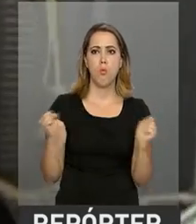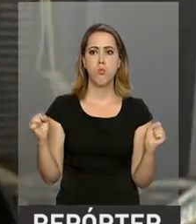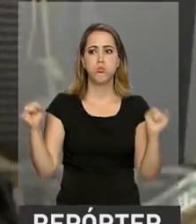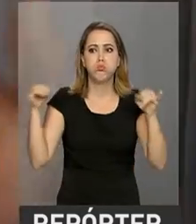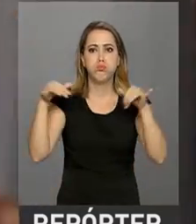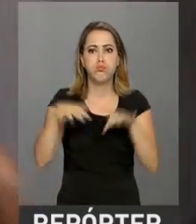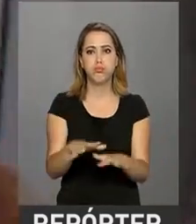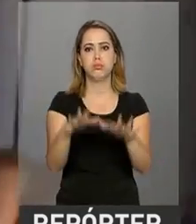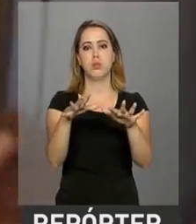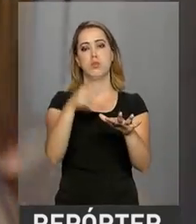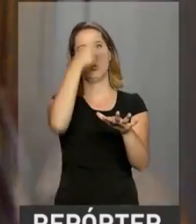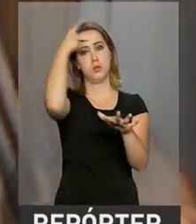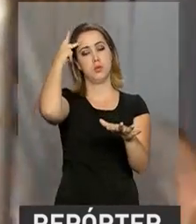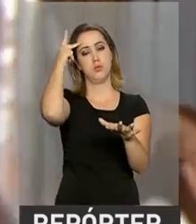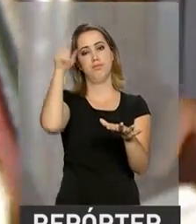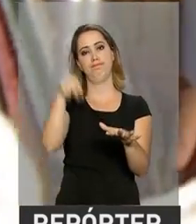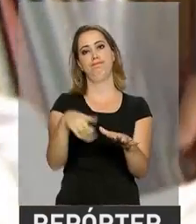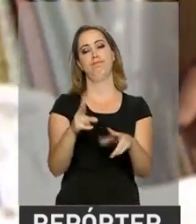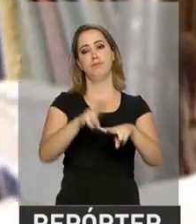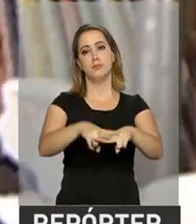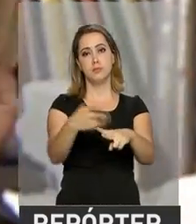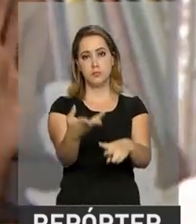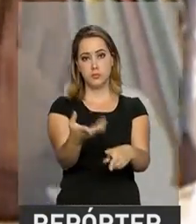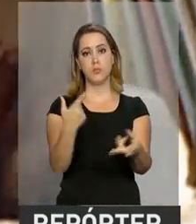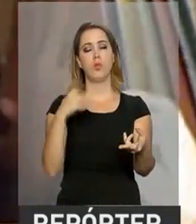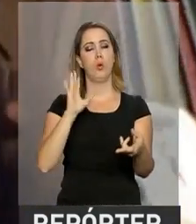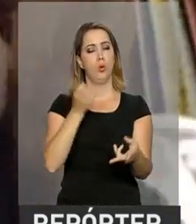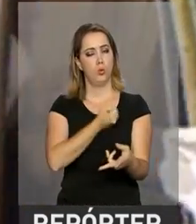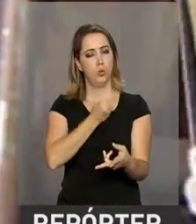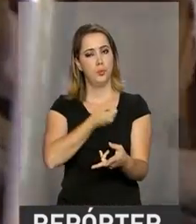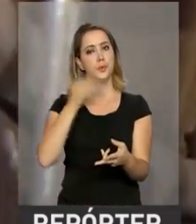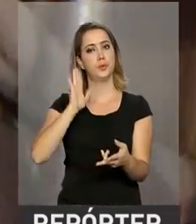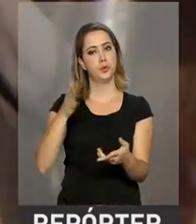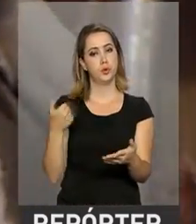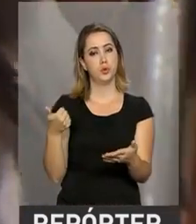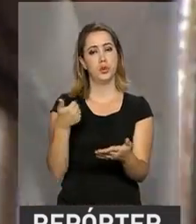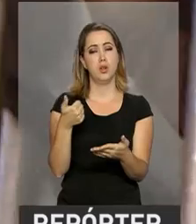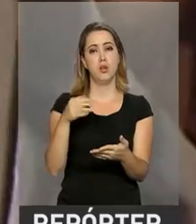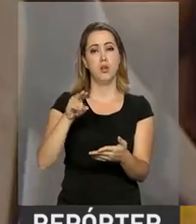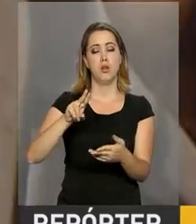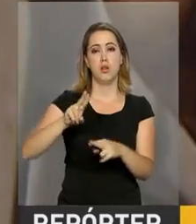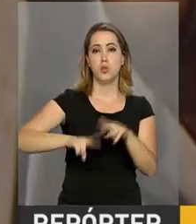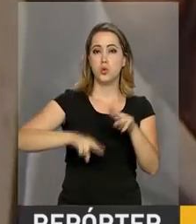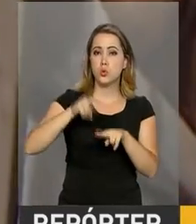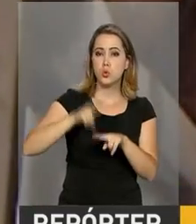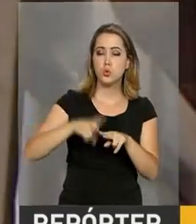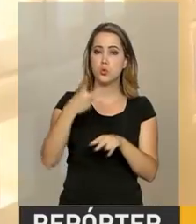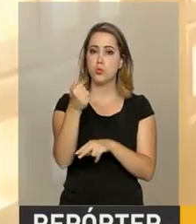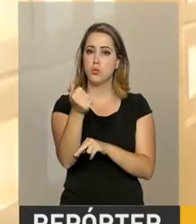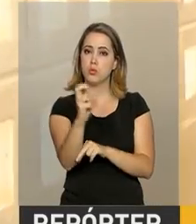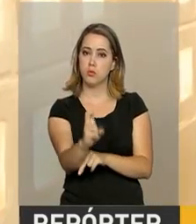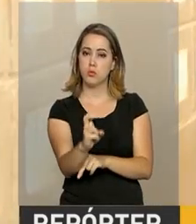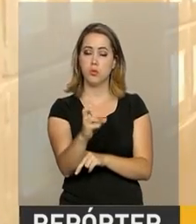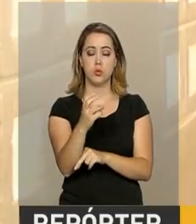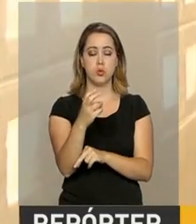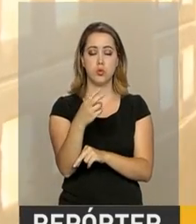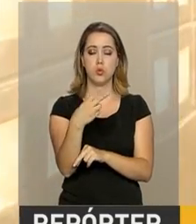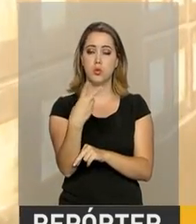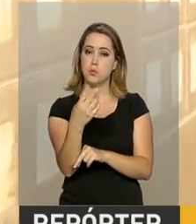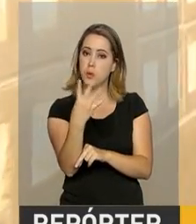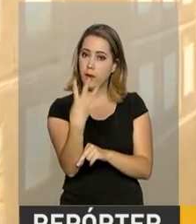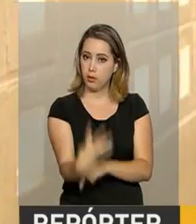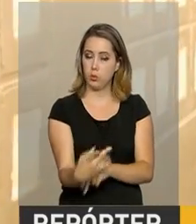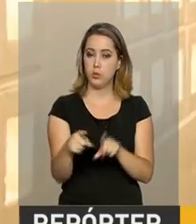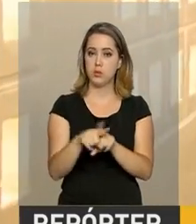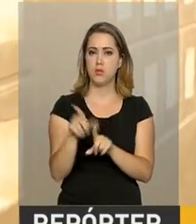brasileiro os dados mais recentes sobre a população carcerária São de junho de 2014 havia no país naquela